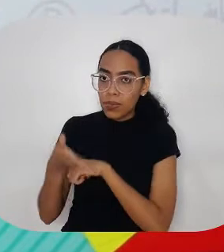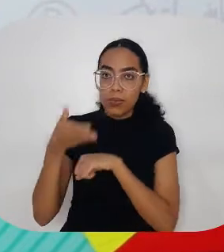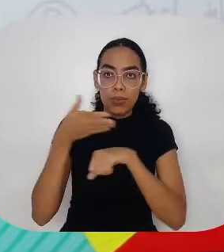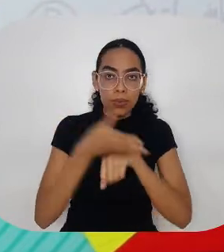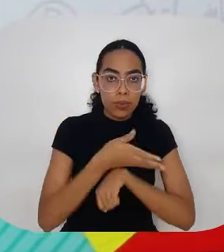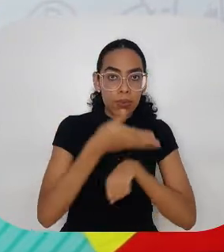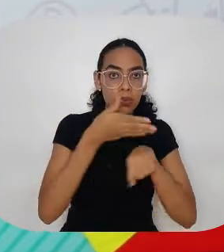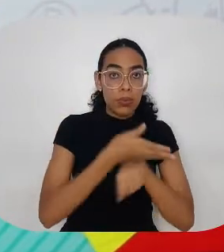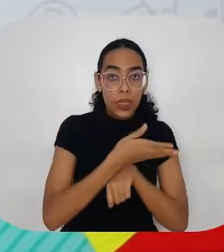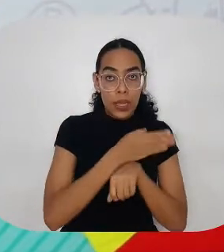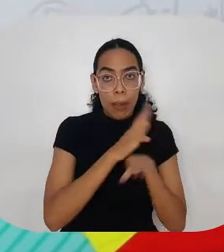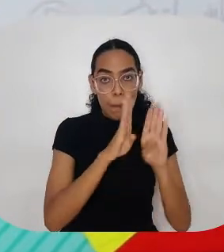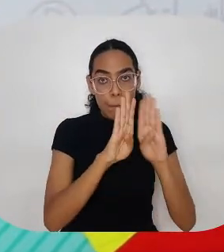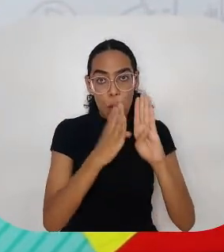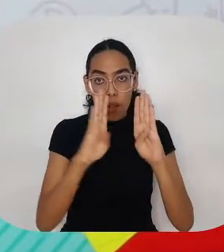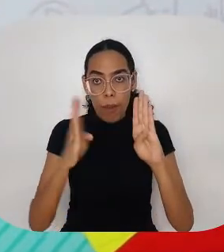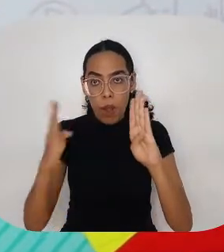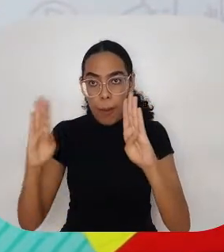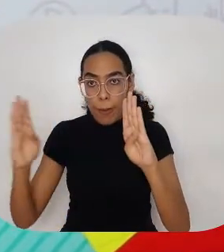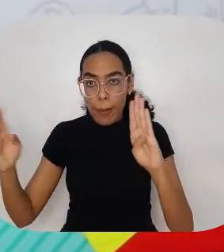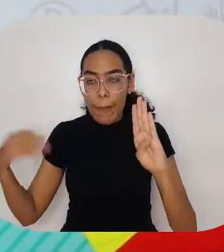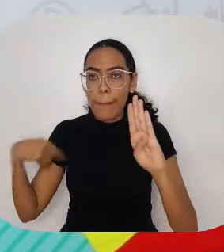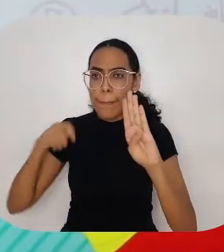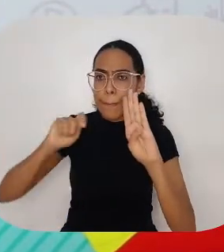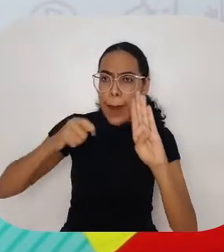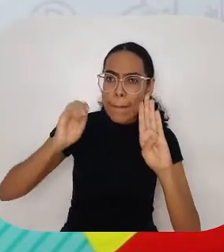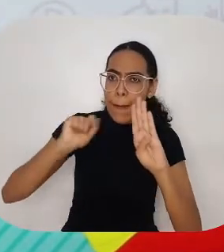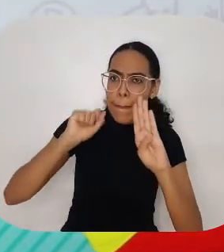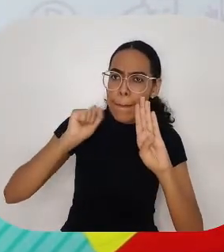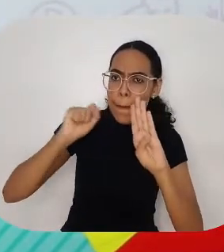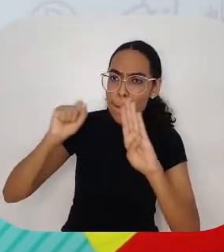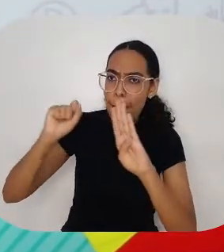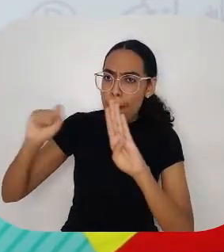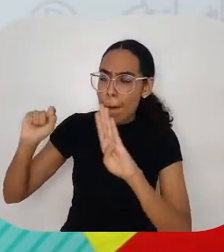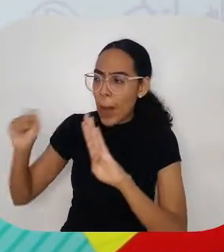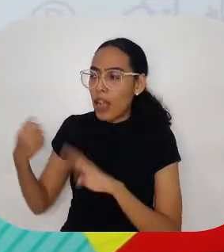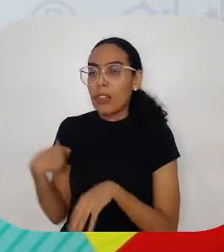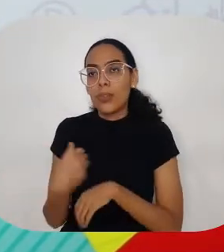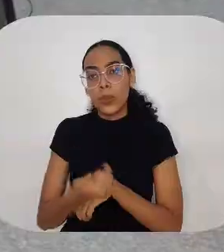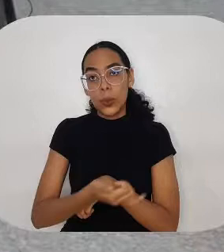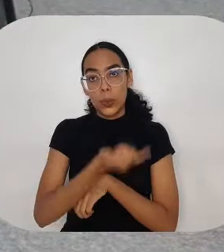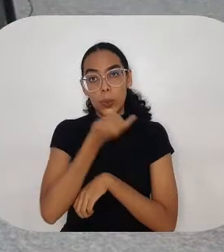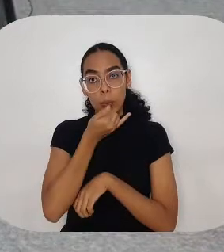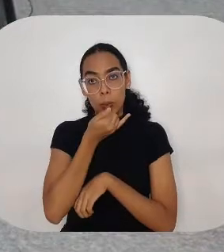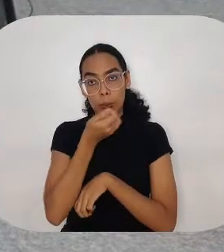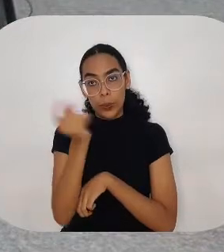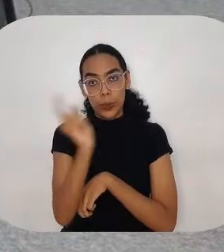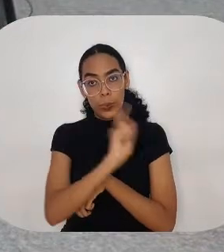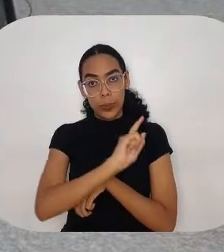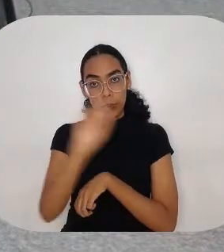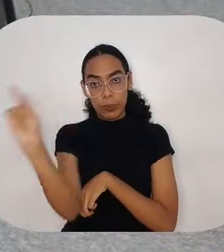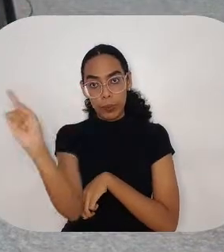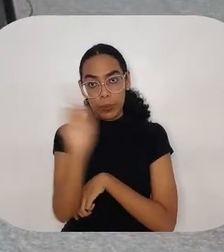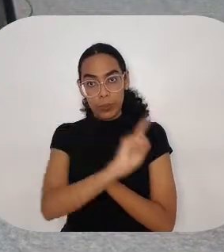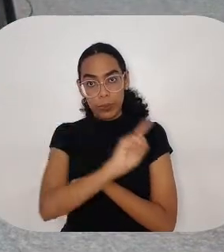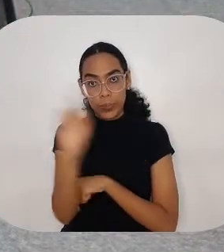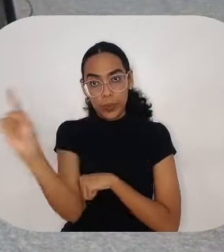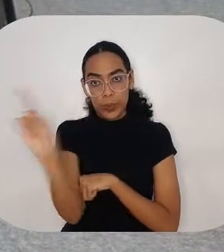na cidade toda. E a única coisa que ele ouvia era... não.